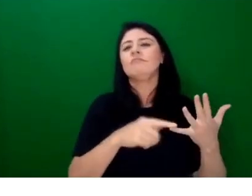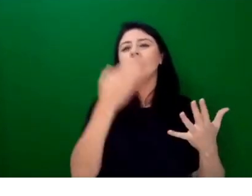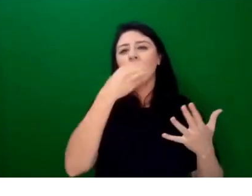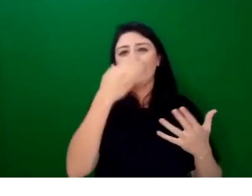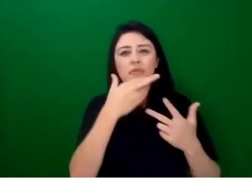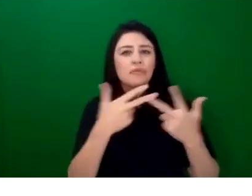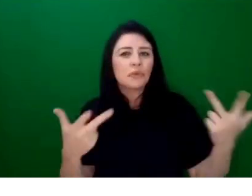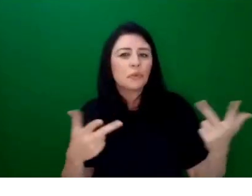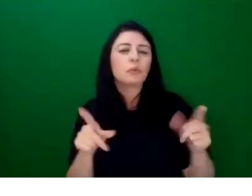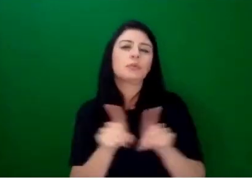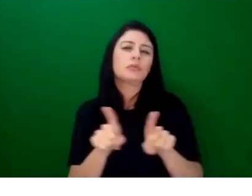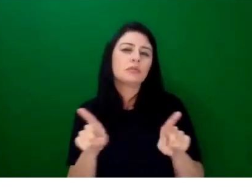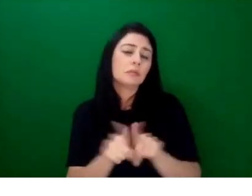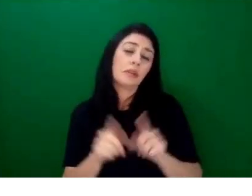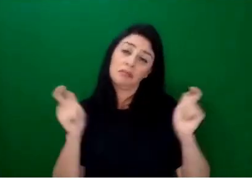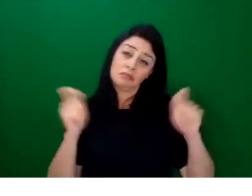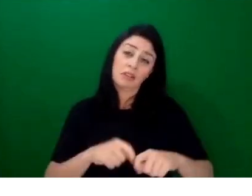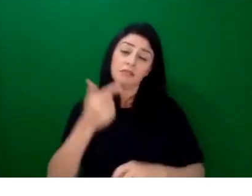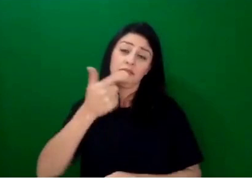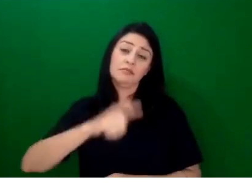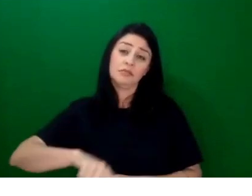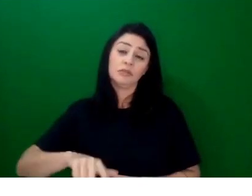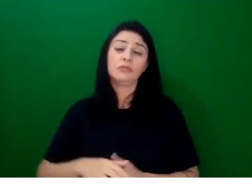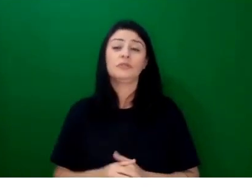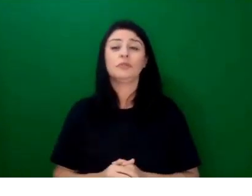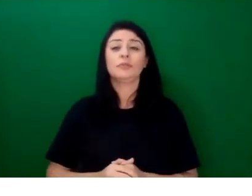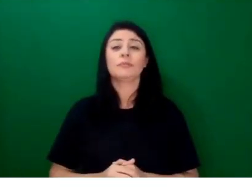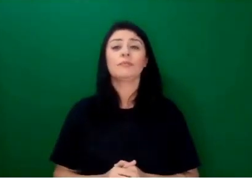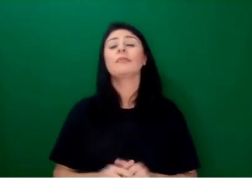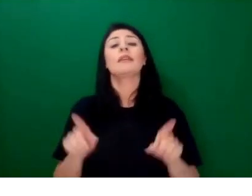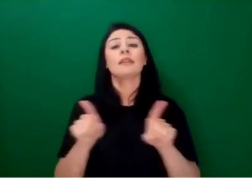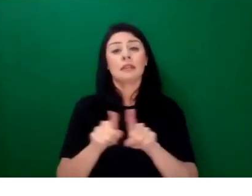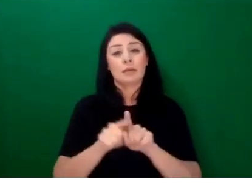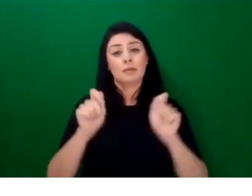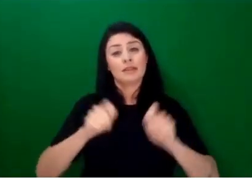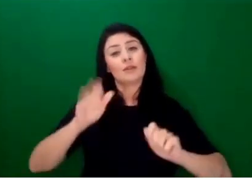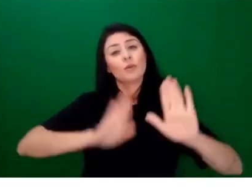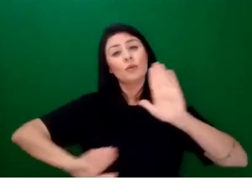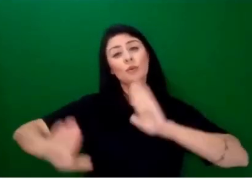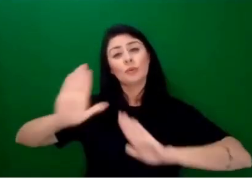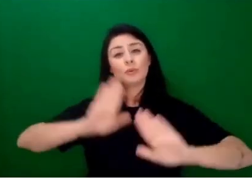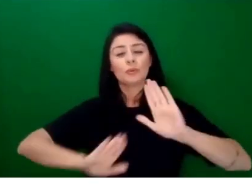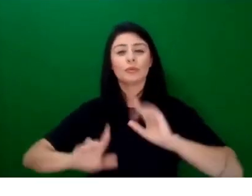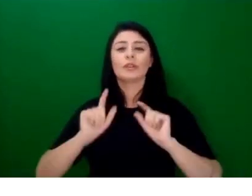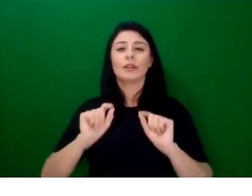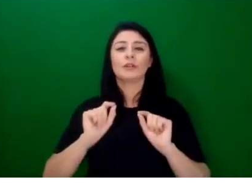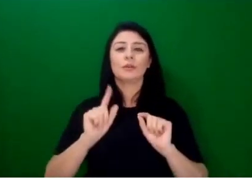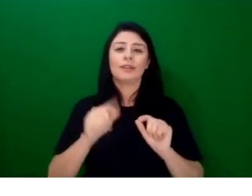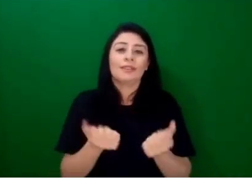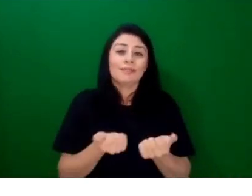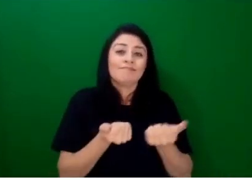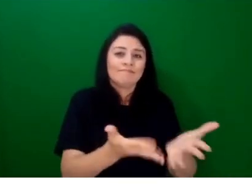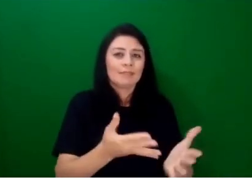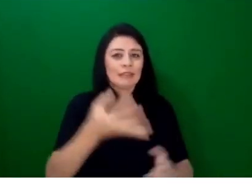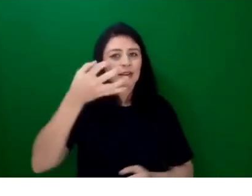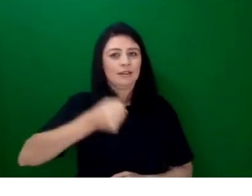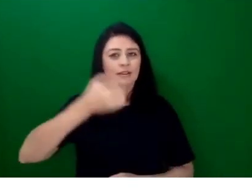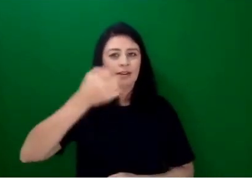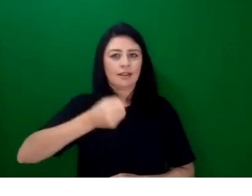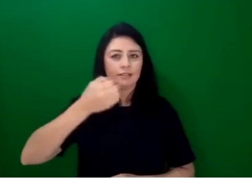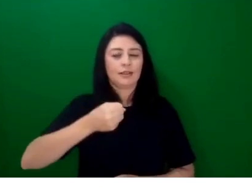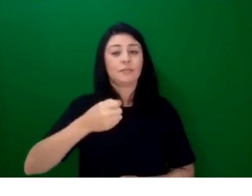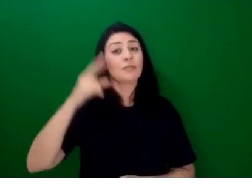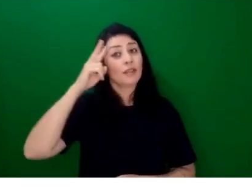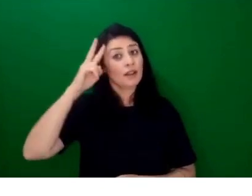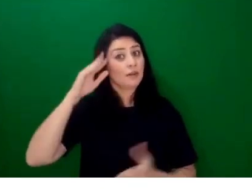novamente. Uma coisa muito que tem que tomar cuidado é com a oferta de leite. A